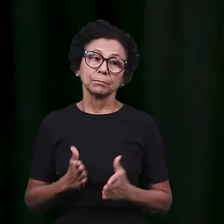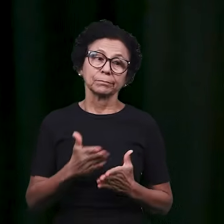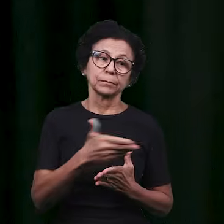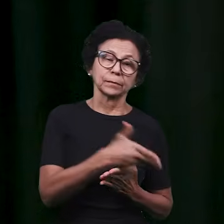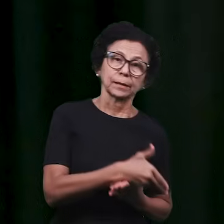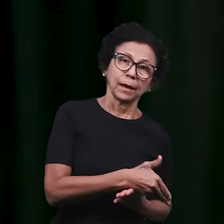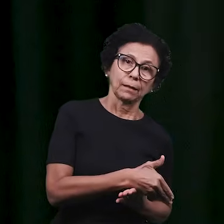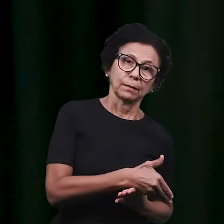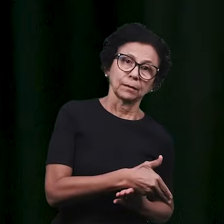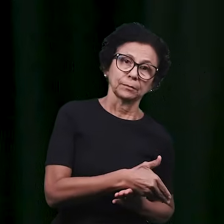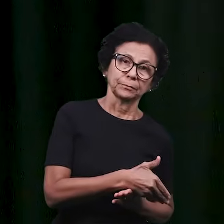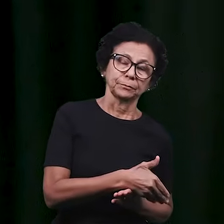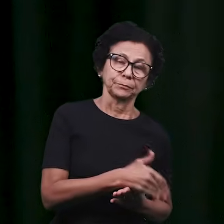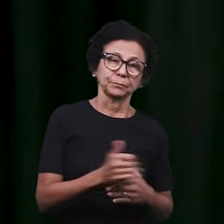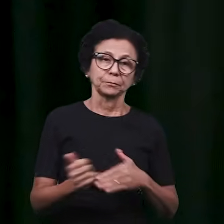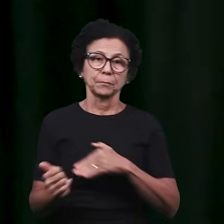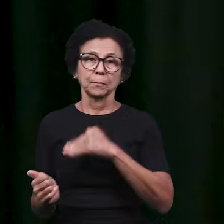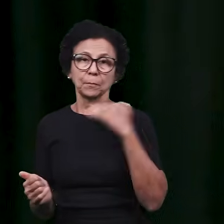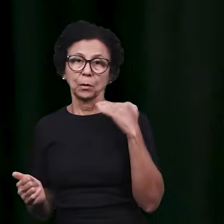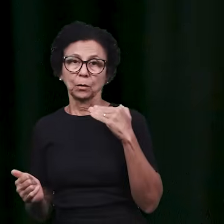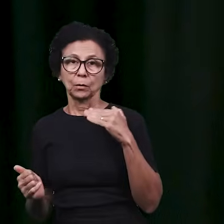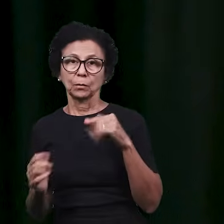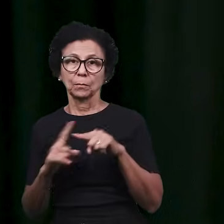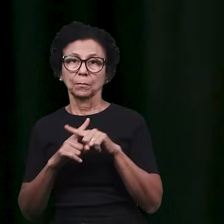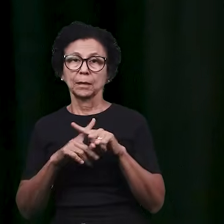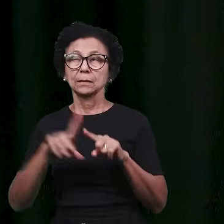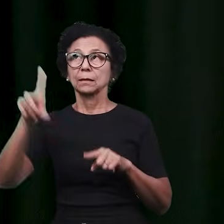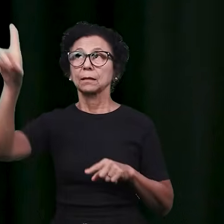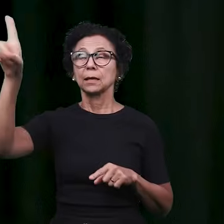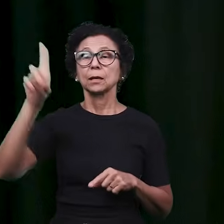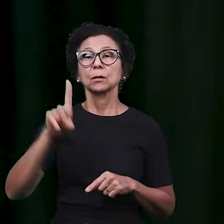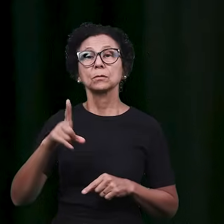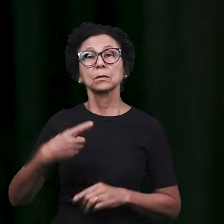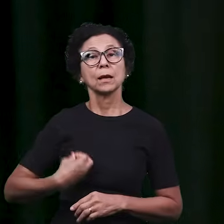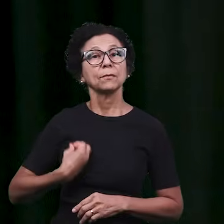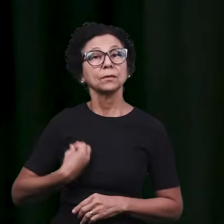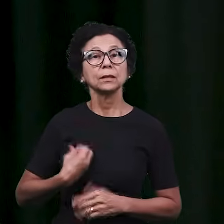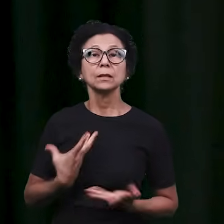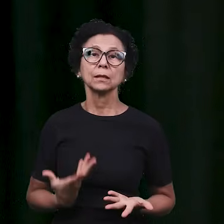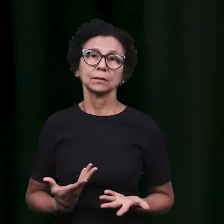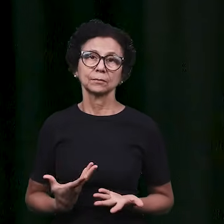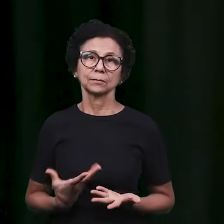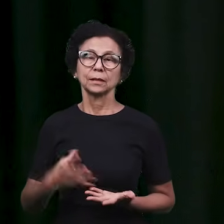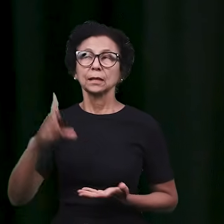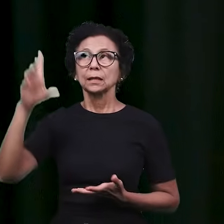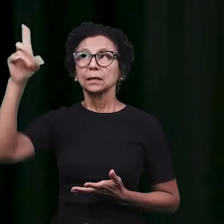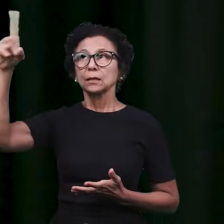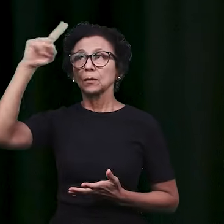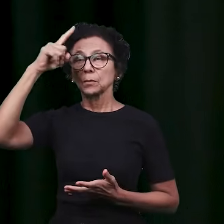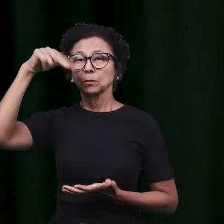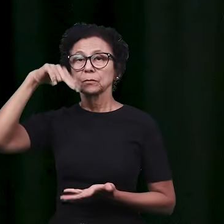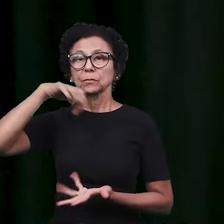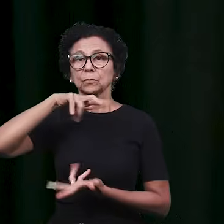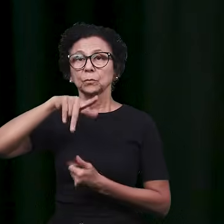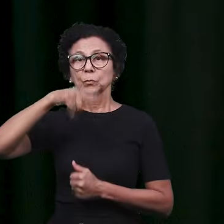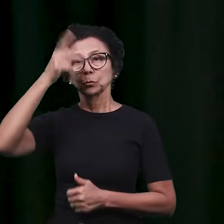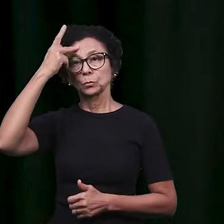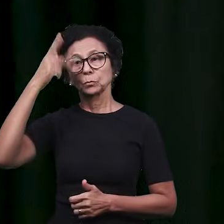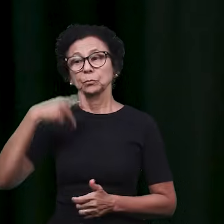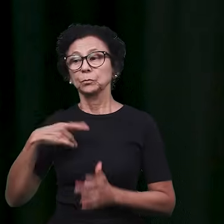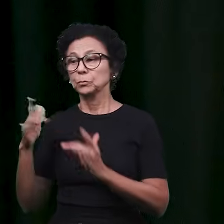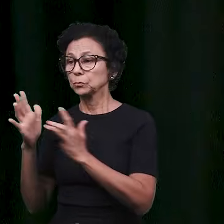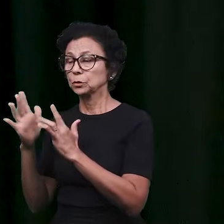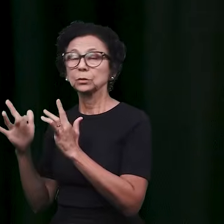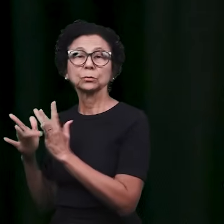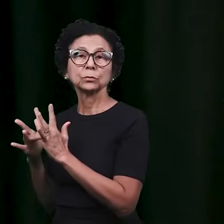Mas Deus é a vida. Amém. O dom gratuito de Deus é Jesus, é a vida. O dom gratuito